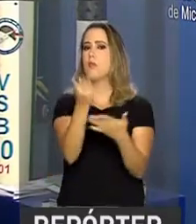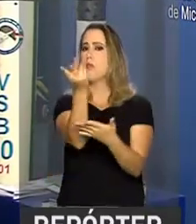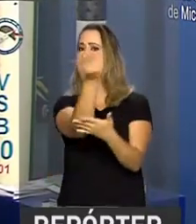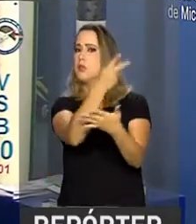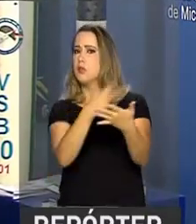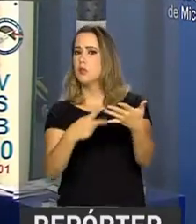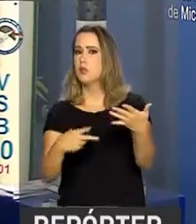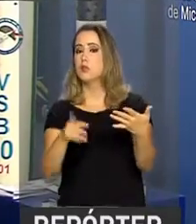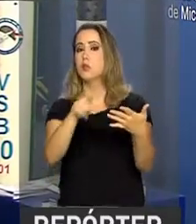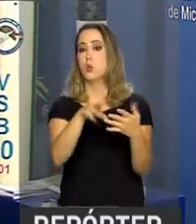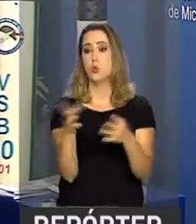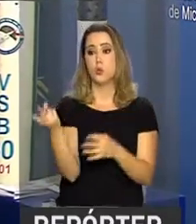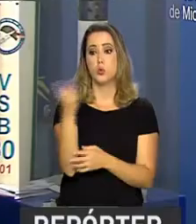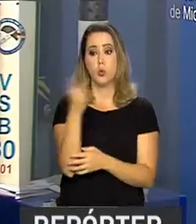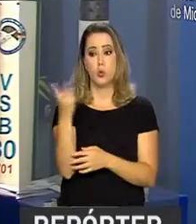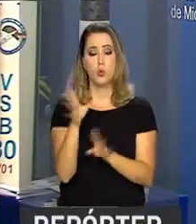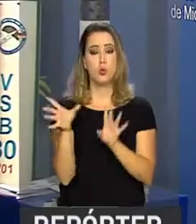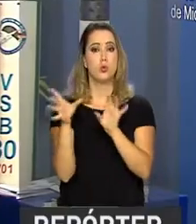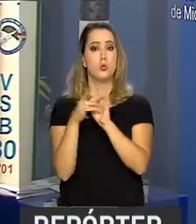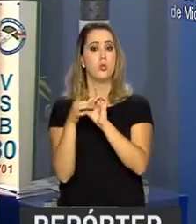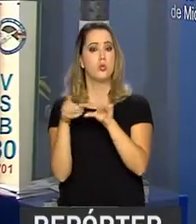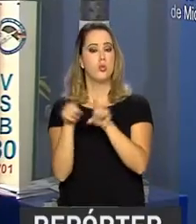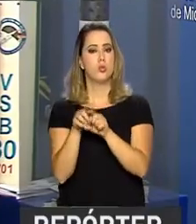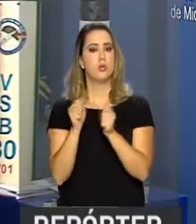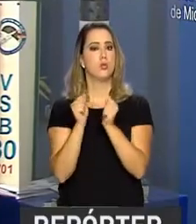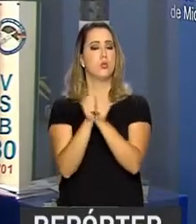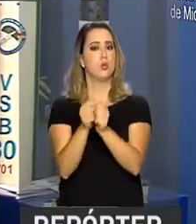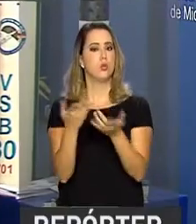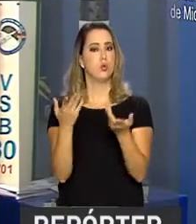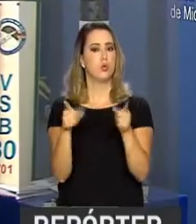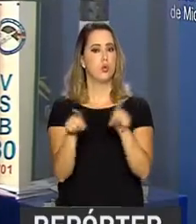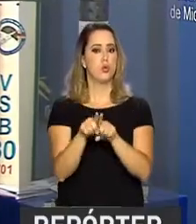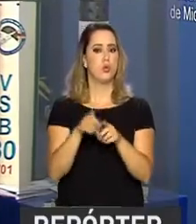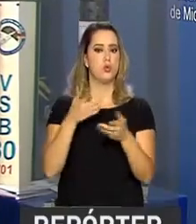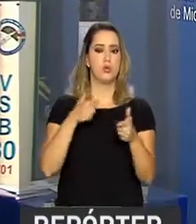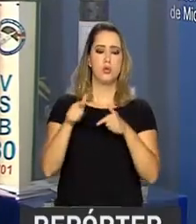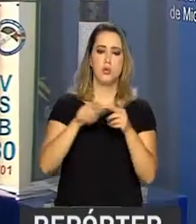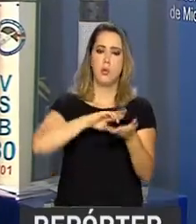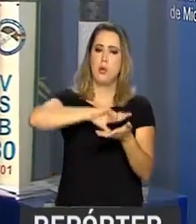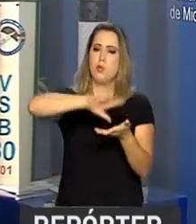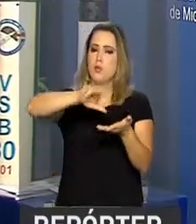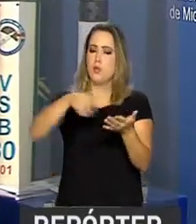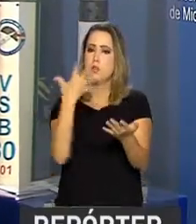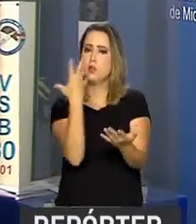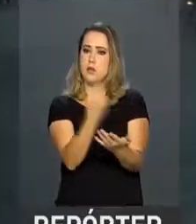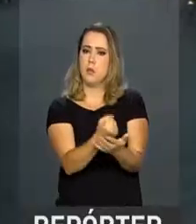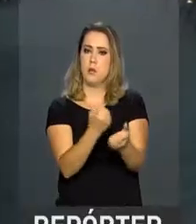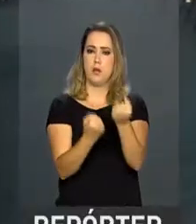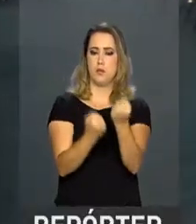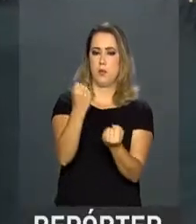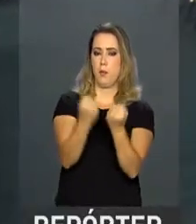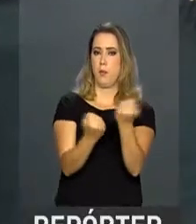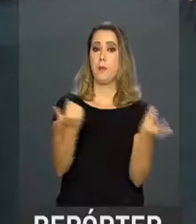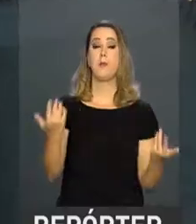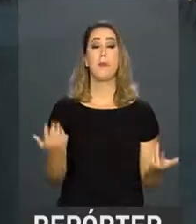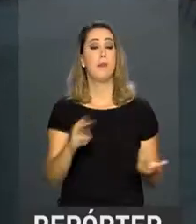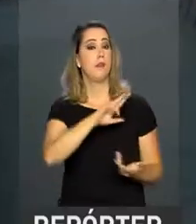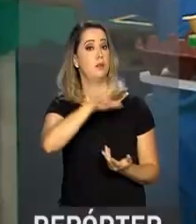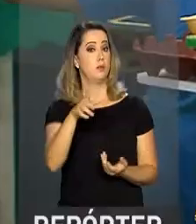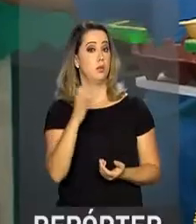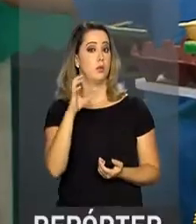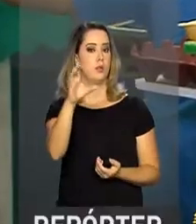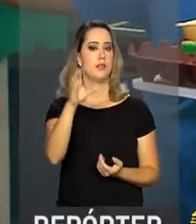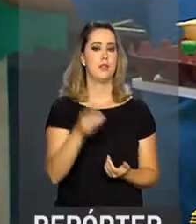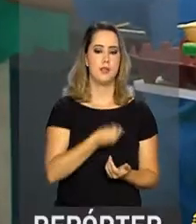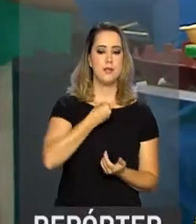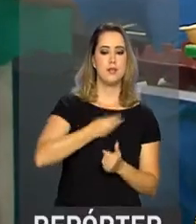esses dois trabalham junto para nos dar serviços como Waze, para navegação, para trânsito. Com a ciência exibida assim,